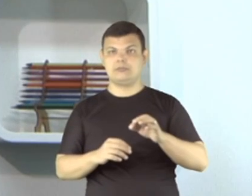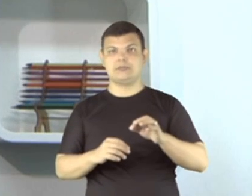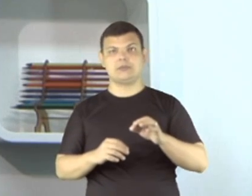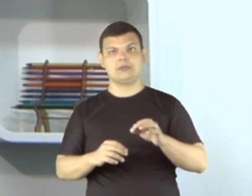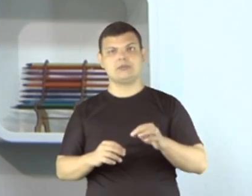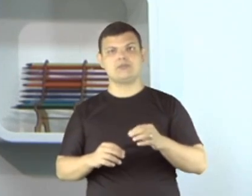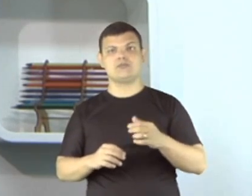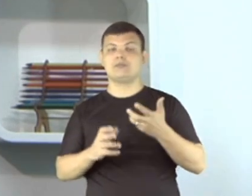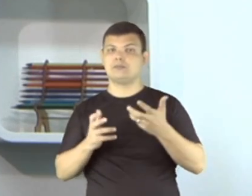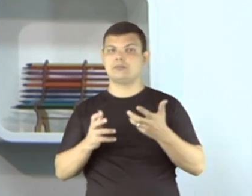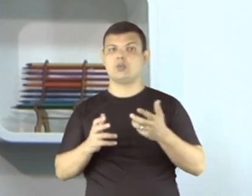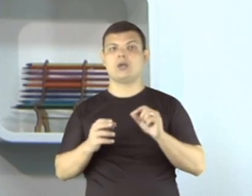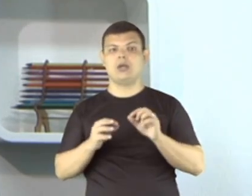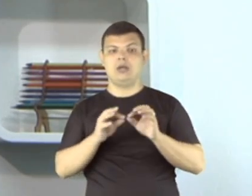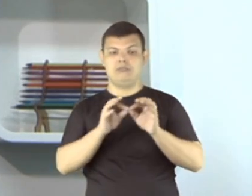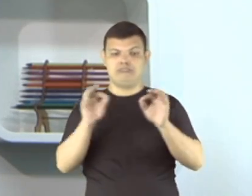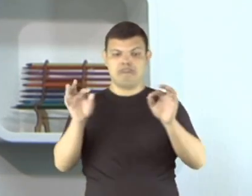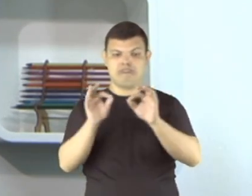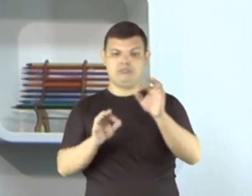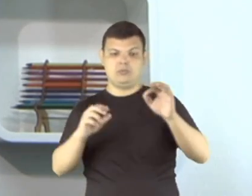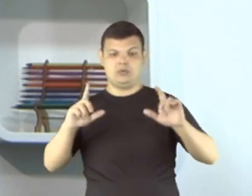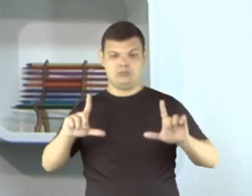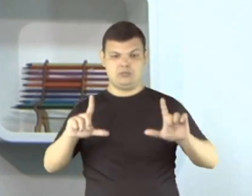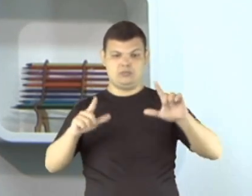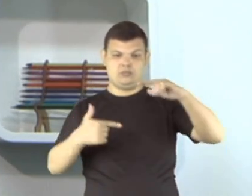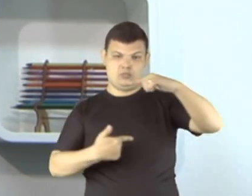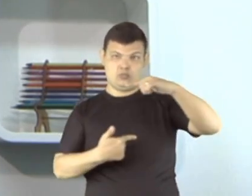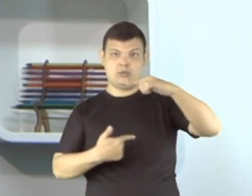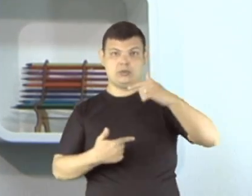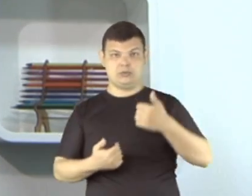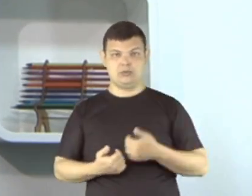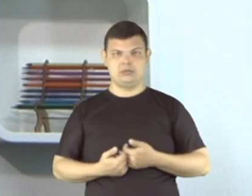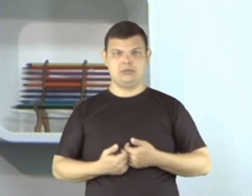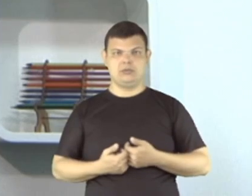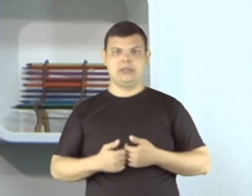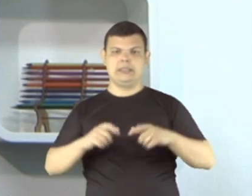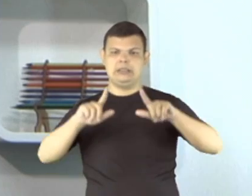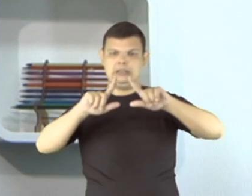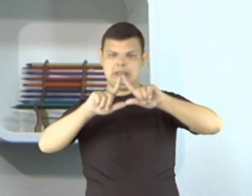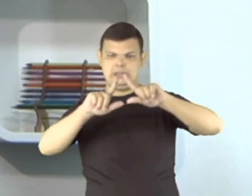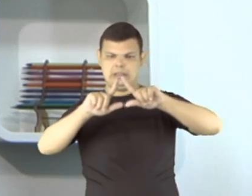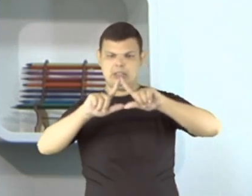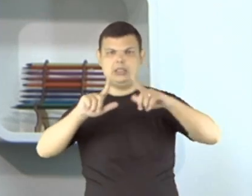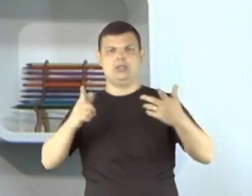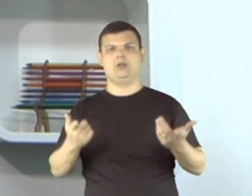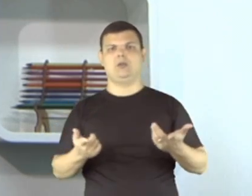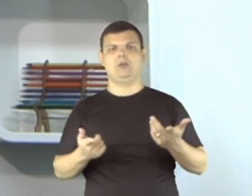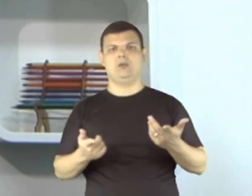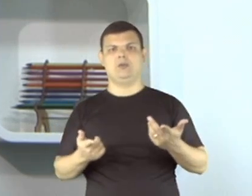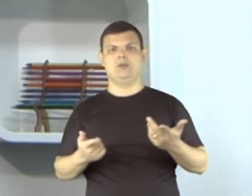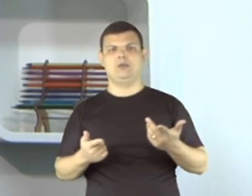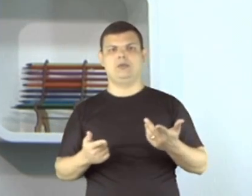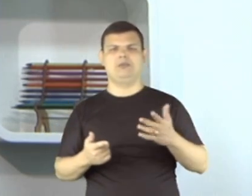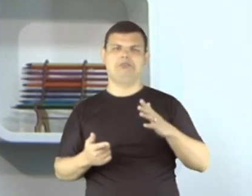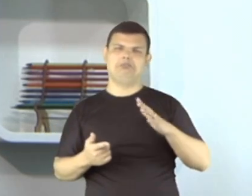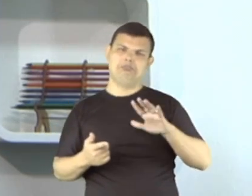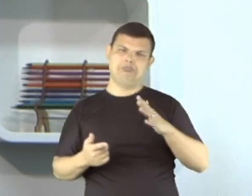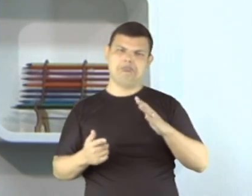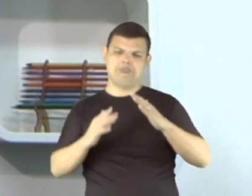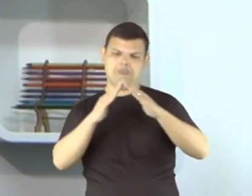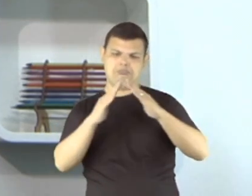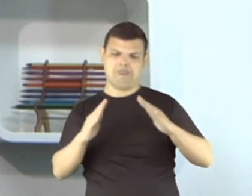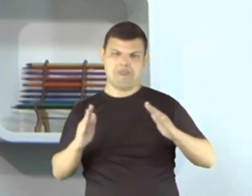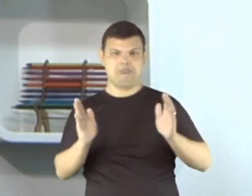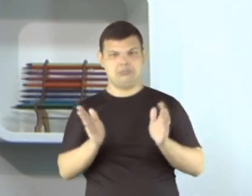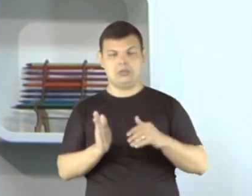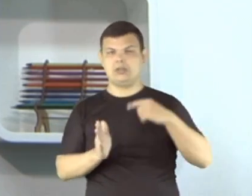optamos por utilizar figuras retangulares. Mas o triângulo que você pode ver seria mais ou menos um retângulo dividido por